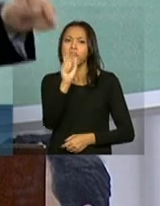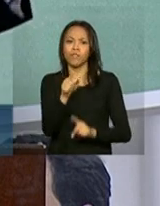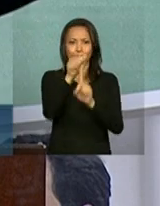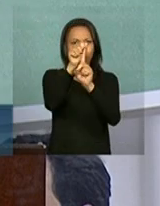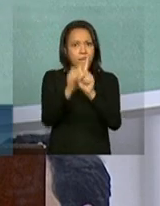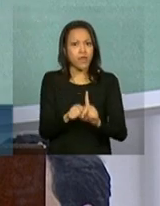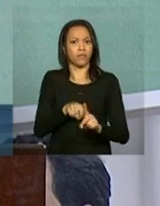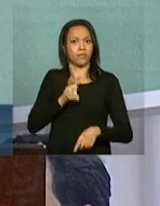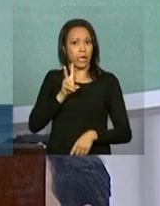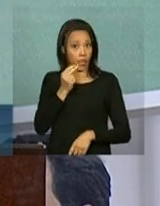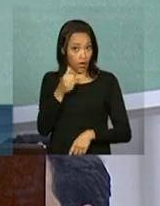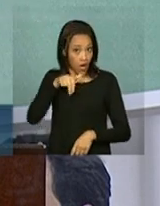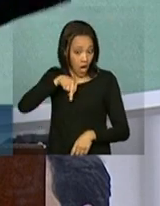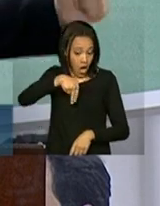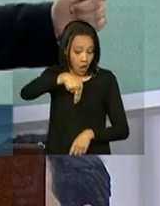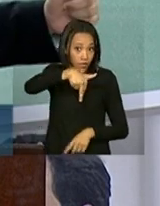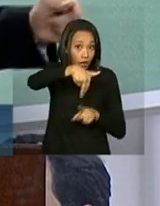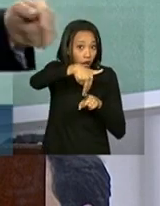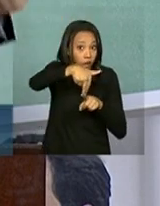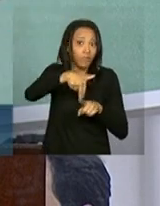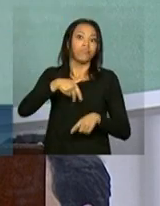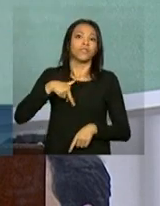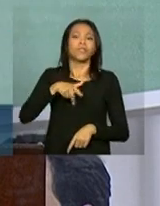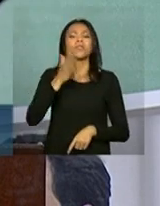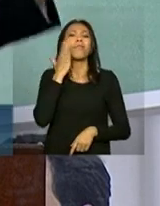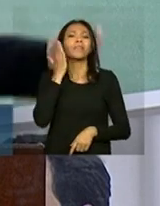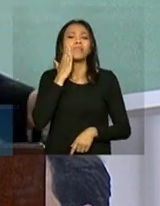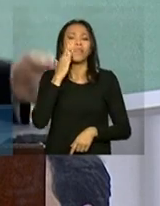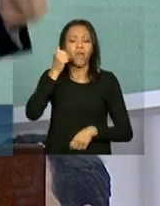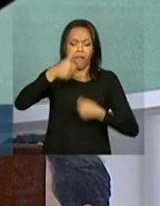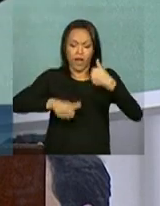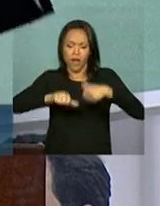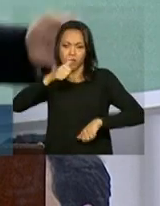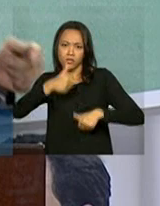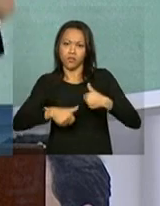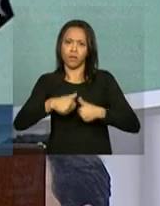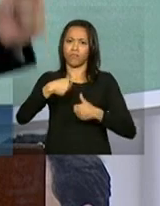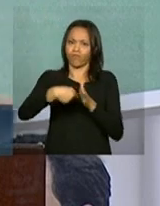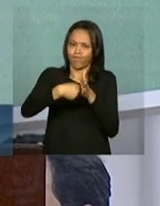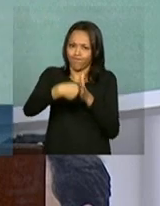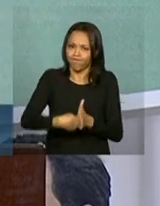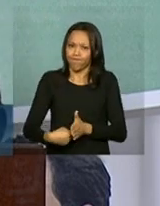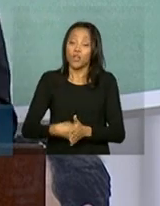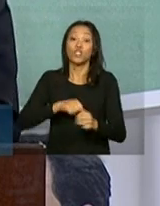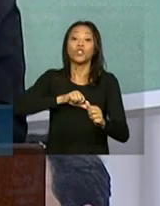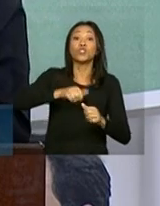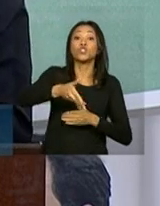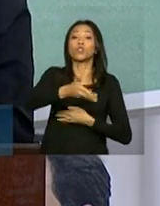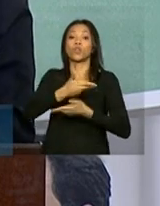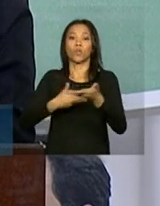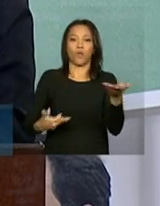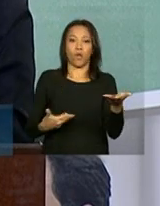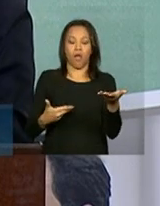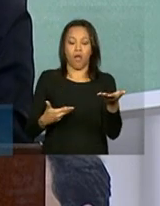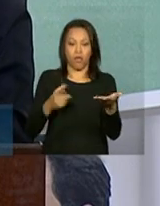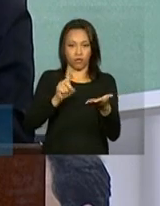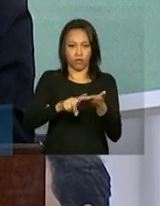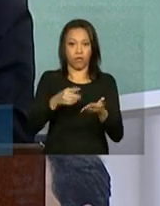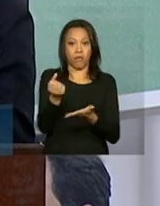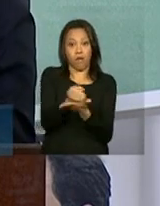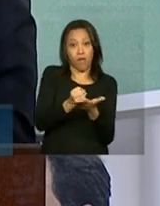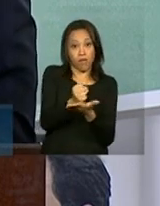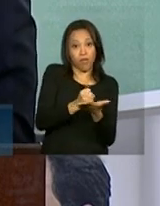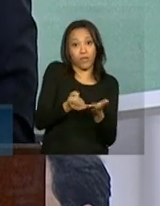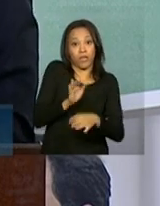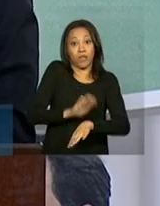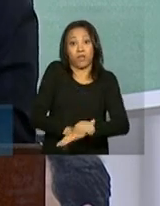para poder fazer uma avaliação e trocar a receita de medicamento para hipertensão, que ele tinha hipertensão. E